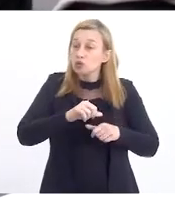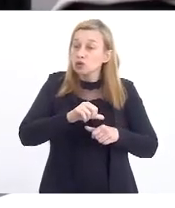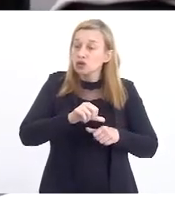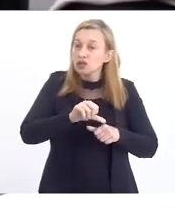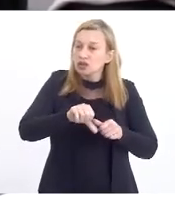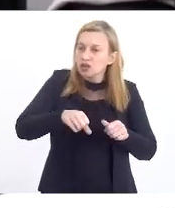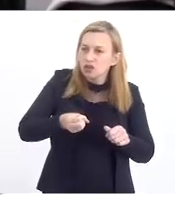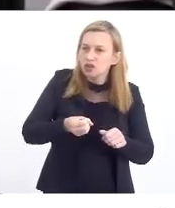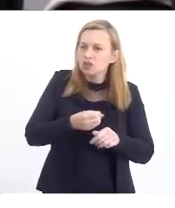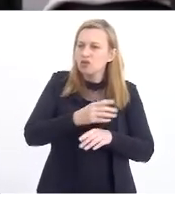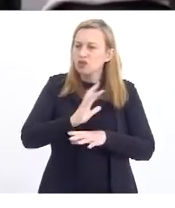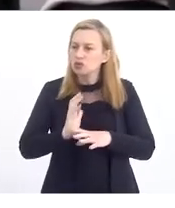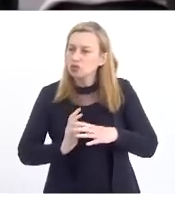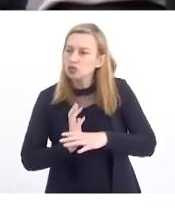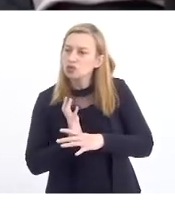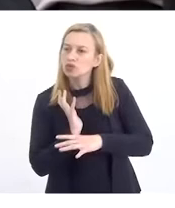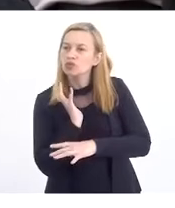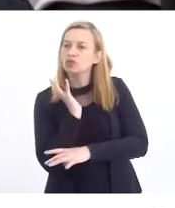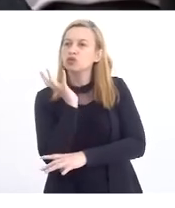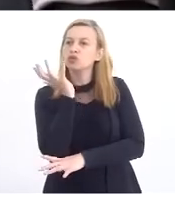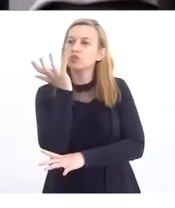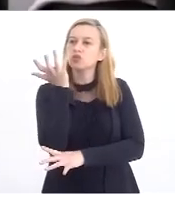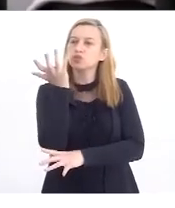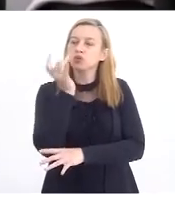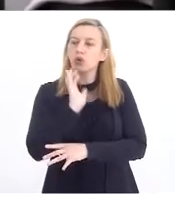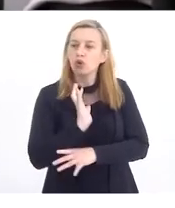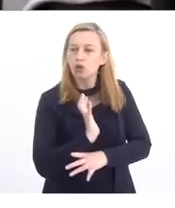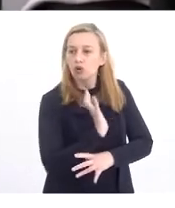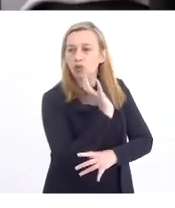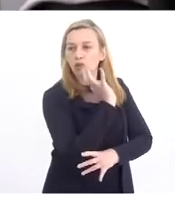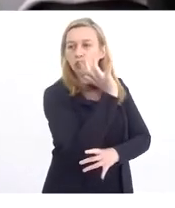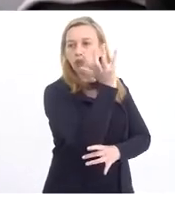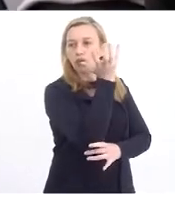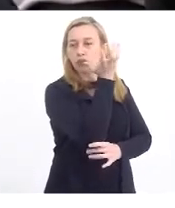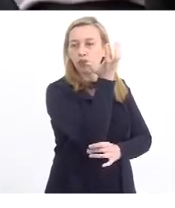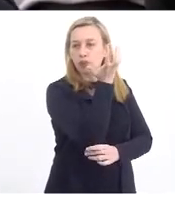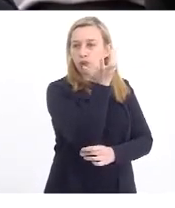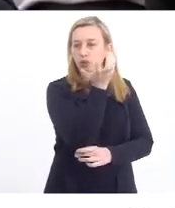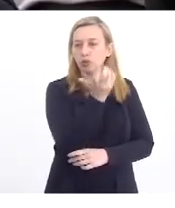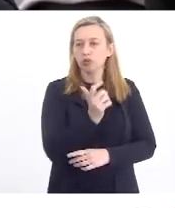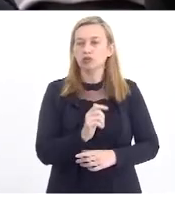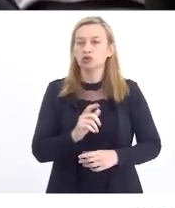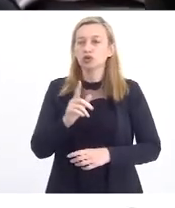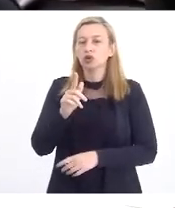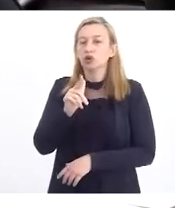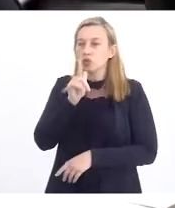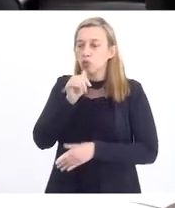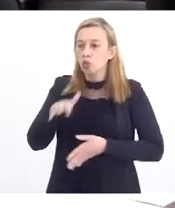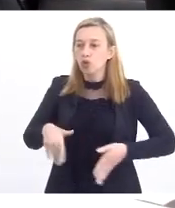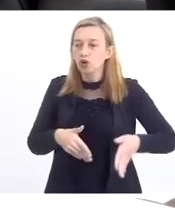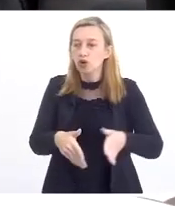tema cinquentenário, as margens do Rio Guandu,